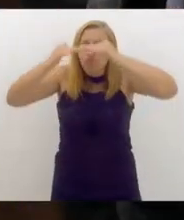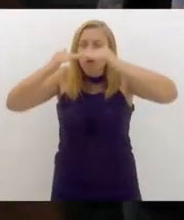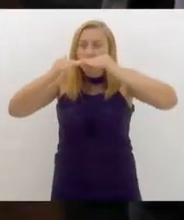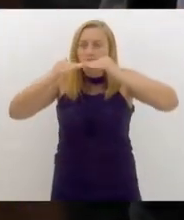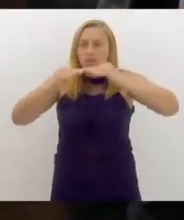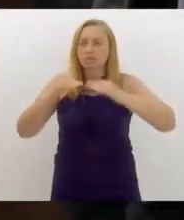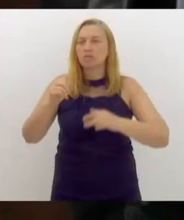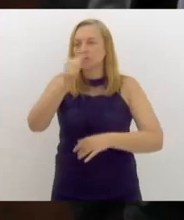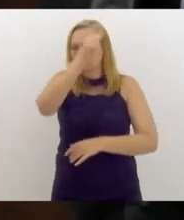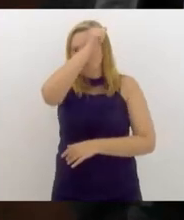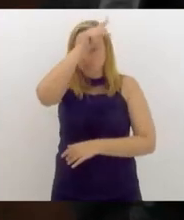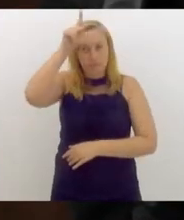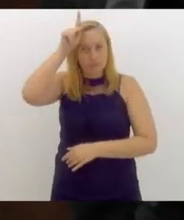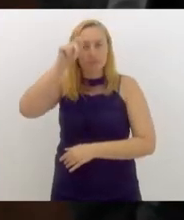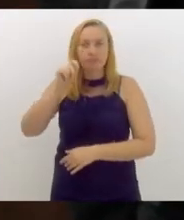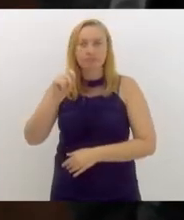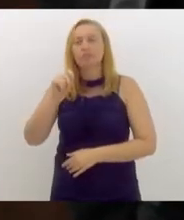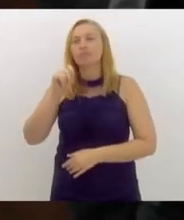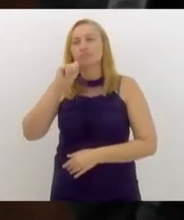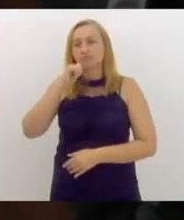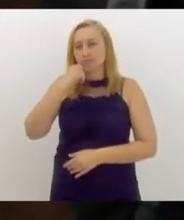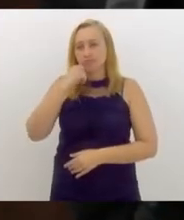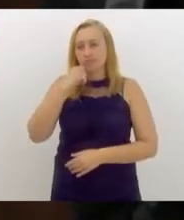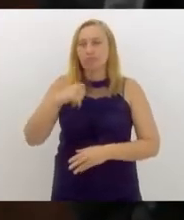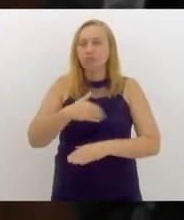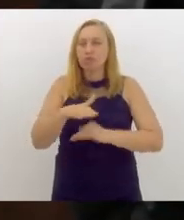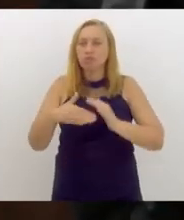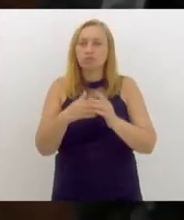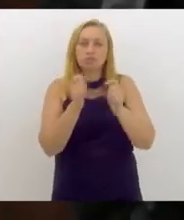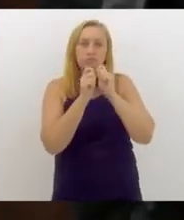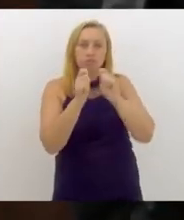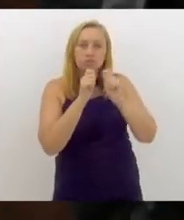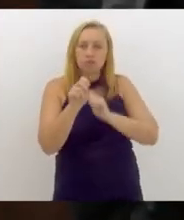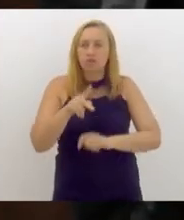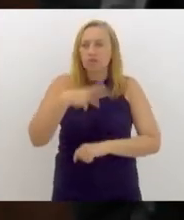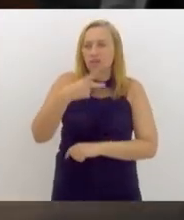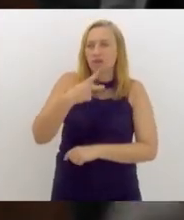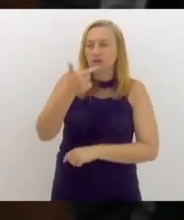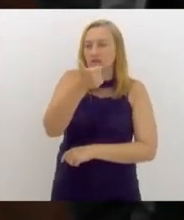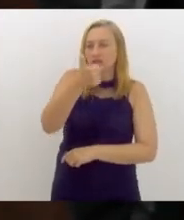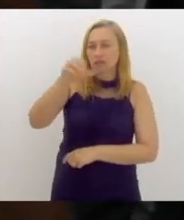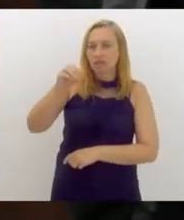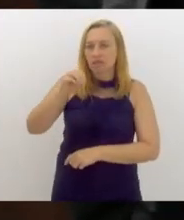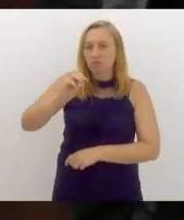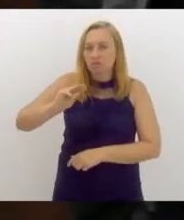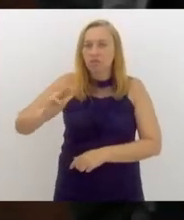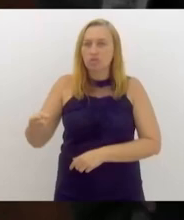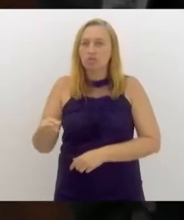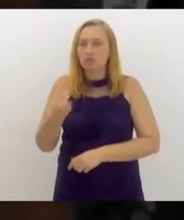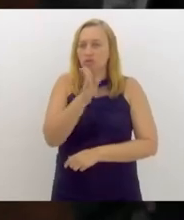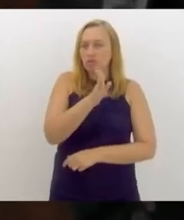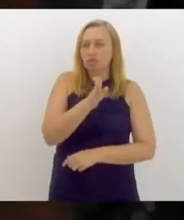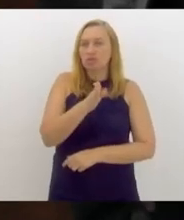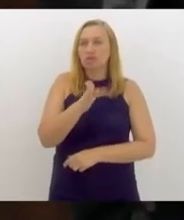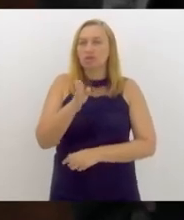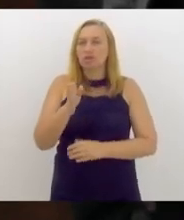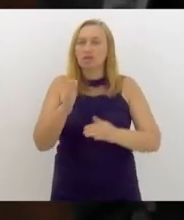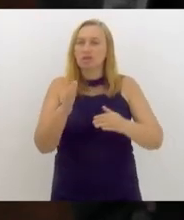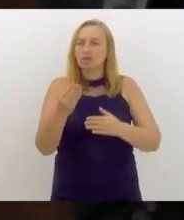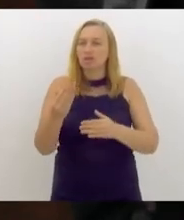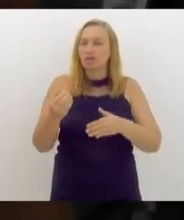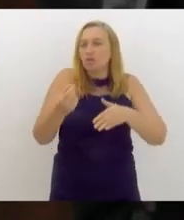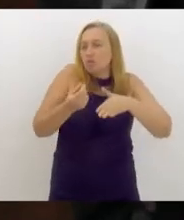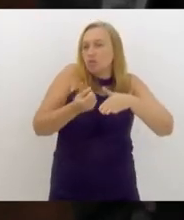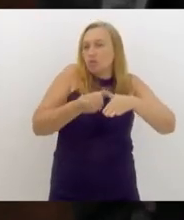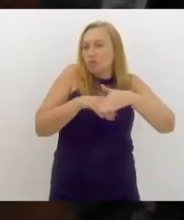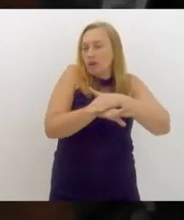as entrevistas que pode e faz, diz que tem 10 bilhões de reais em caixa. O dinheiro do governo não é